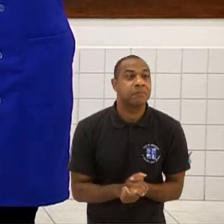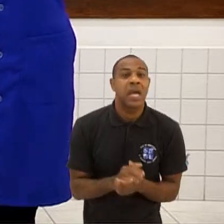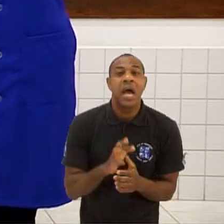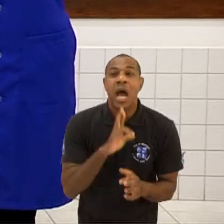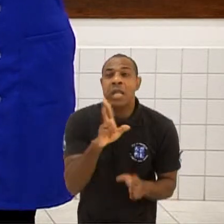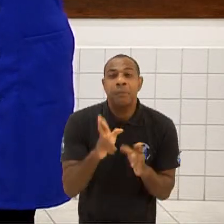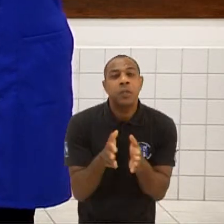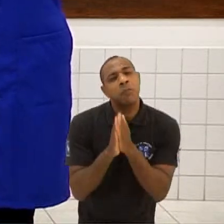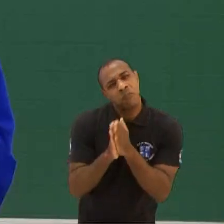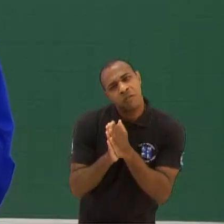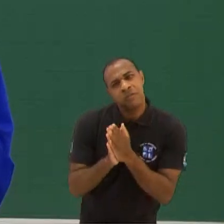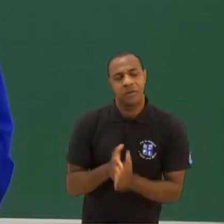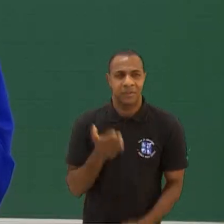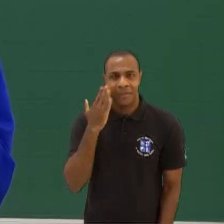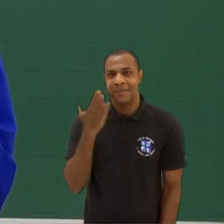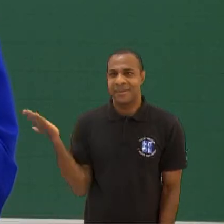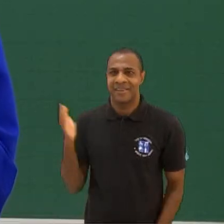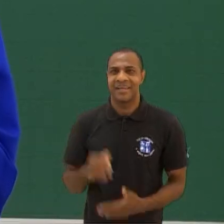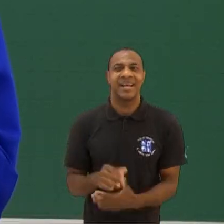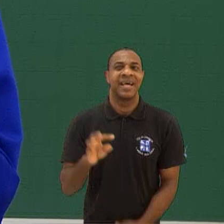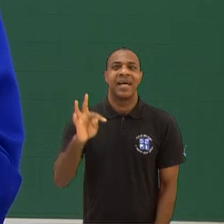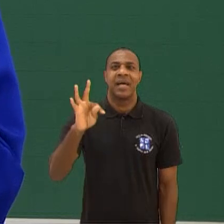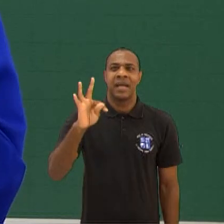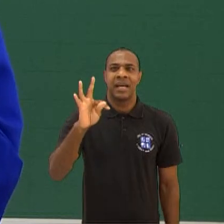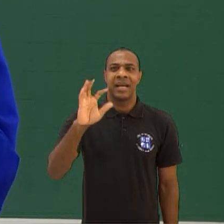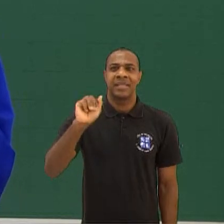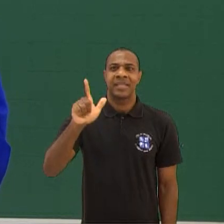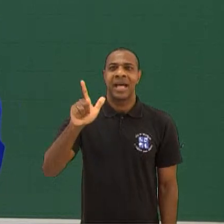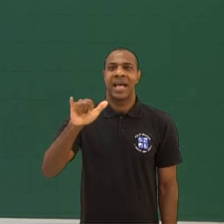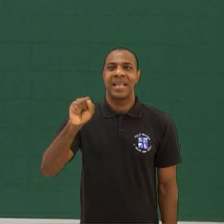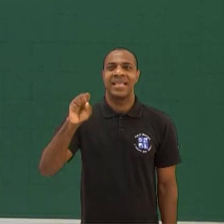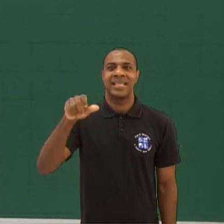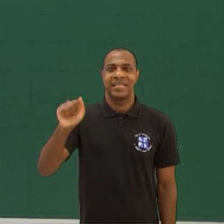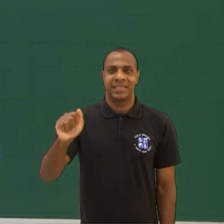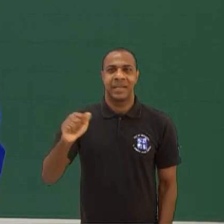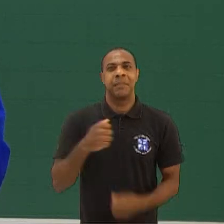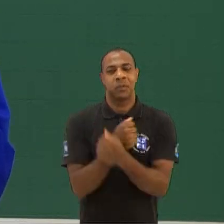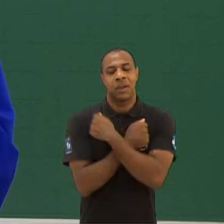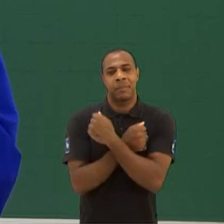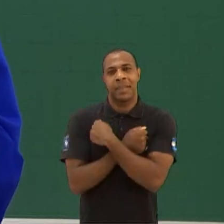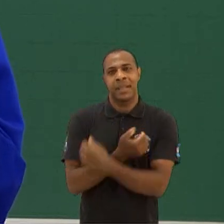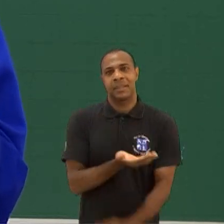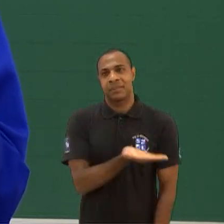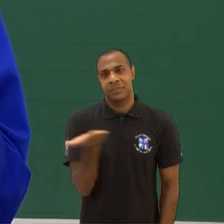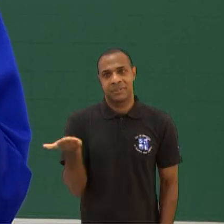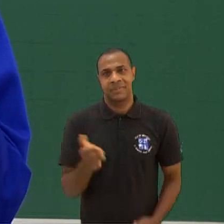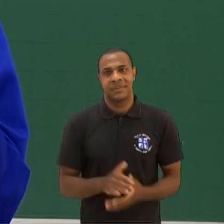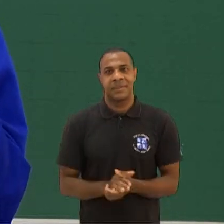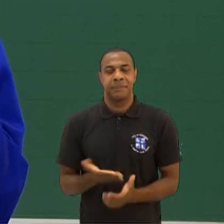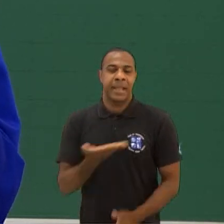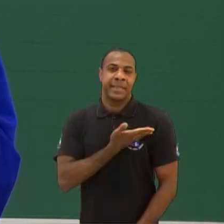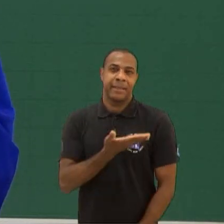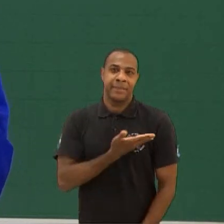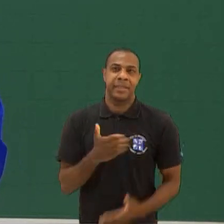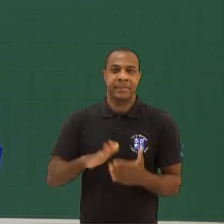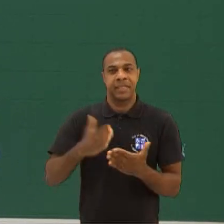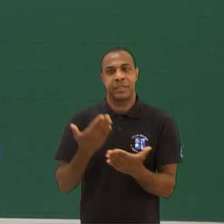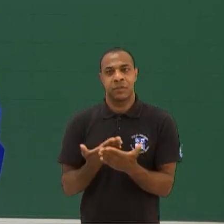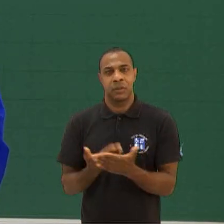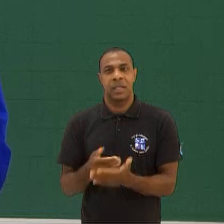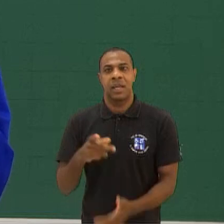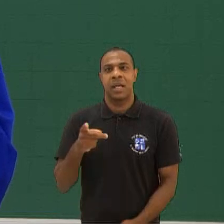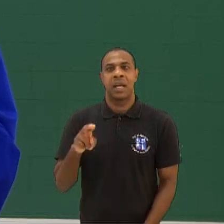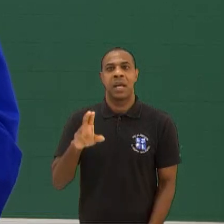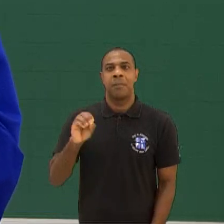favor. Thalissa, Suelen, Lupato, Mariano, manda um abraço para Maria Eduarda e Isabela Proença do Colégio